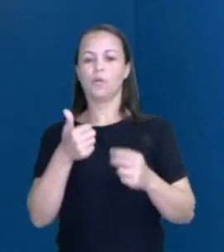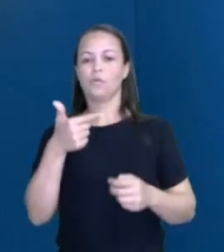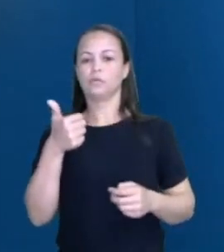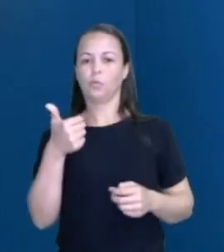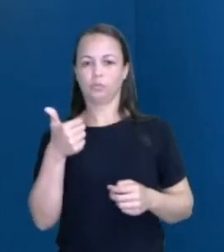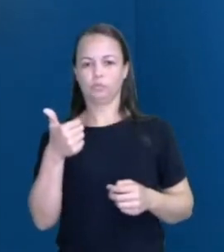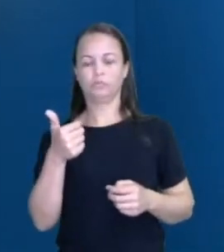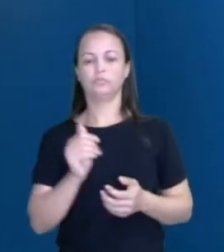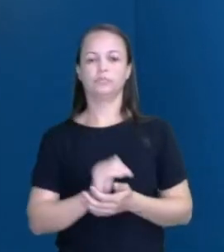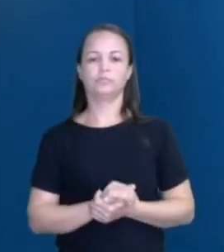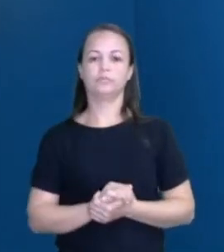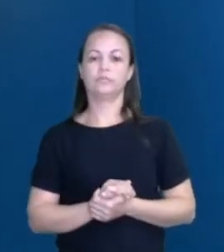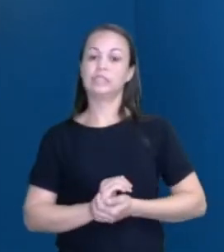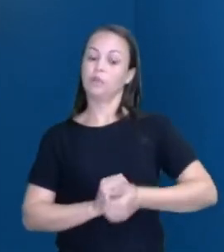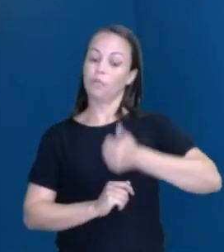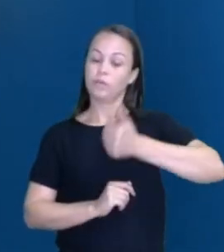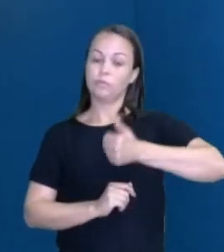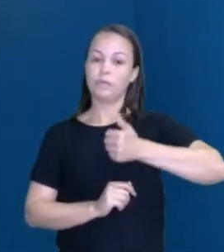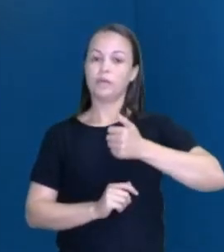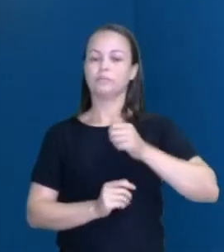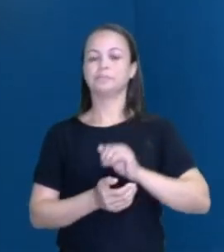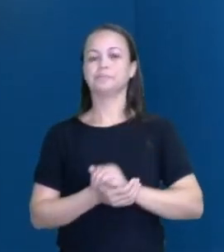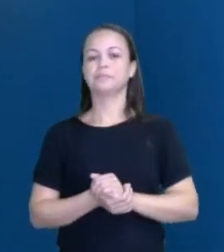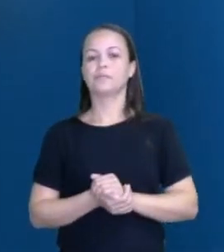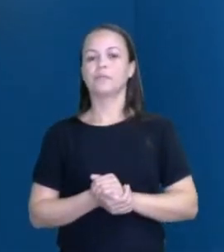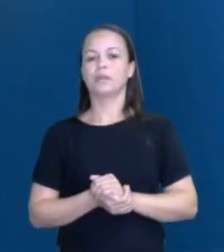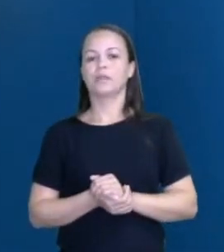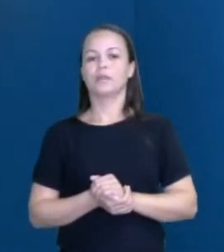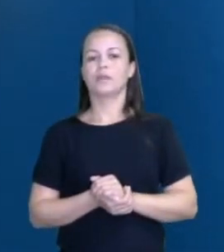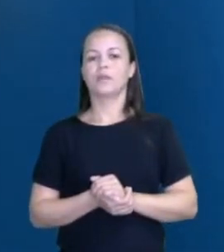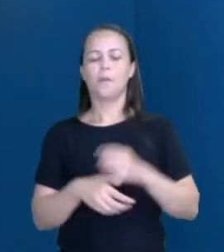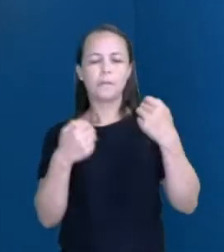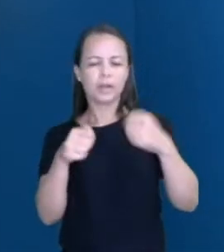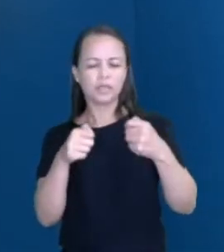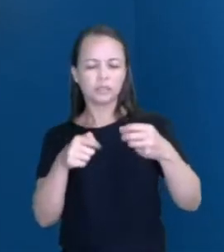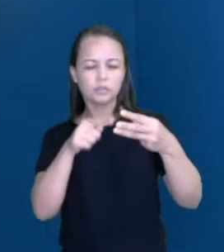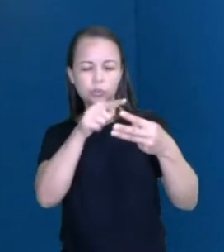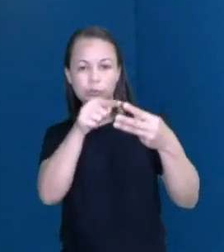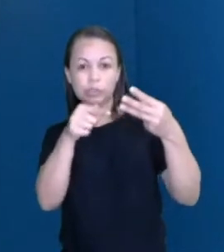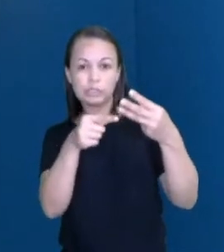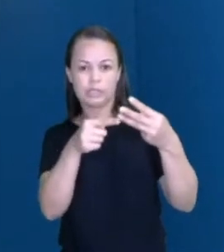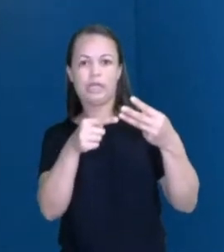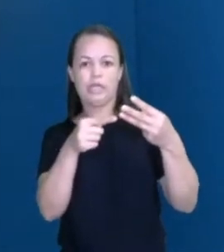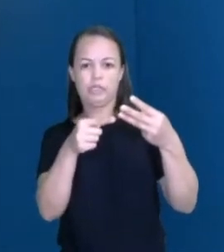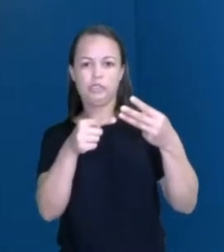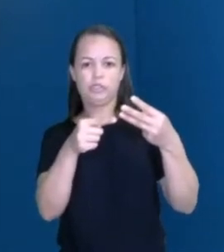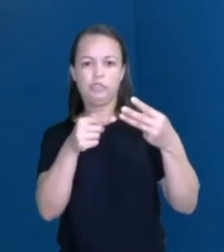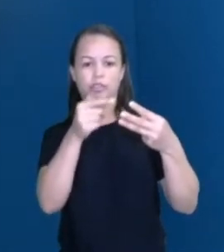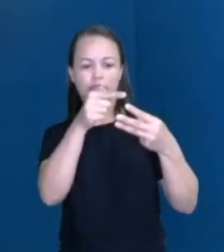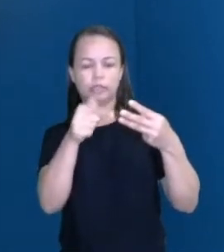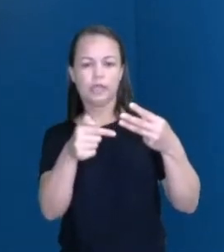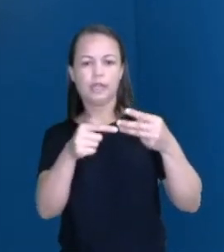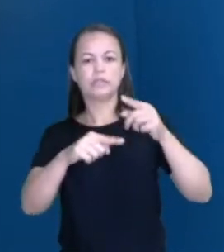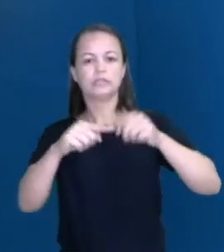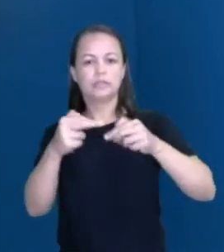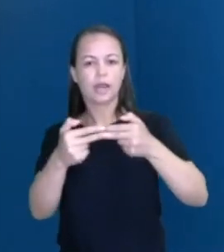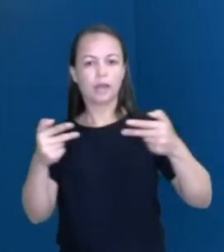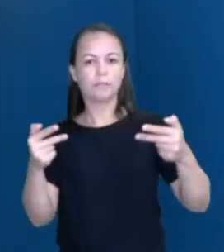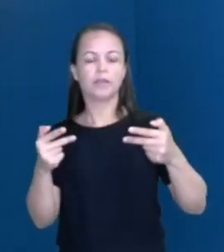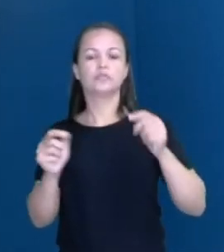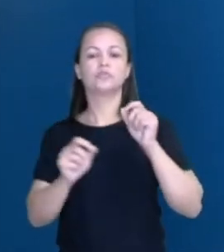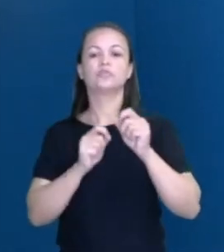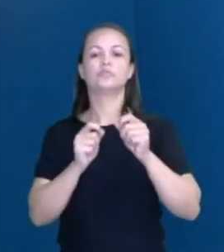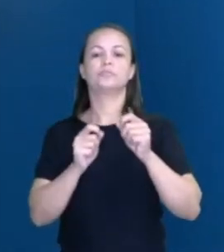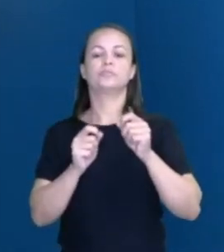12. Primeira coisa, eu preciso de 3 elementos para definir minha equação. Os